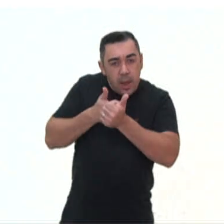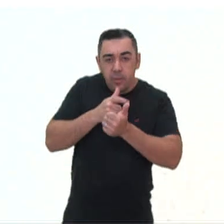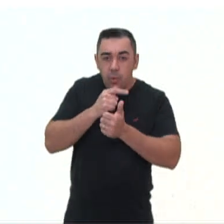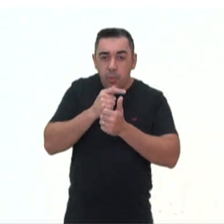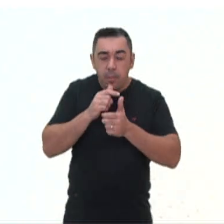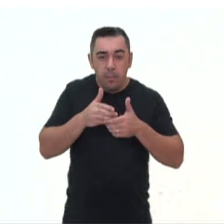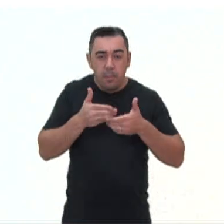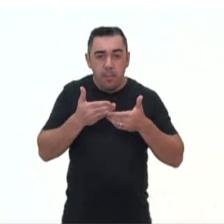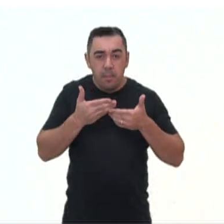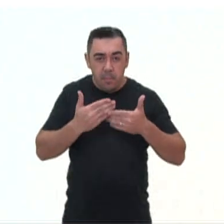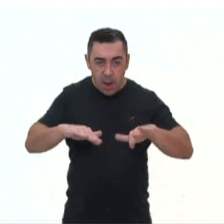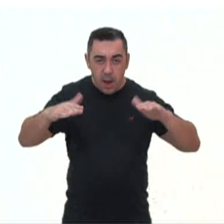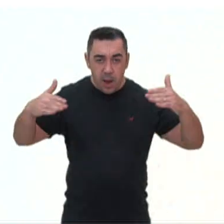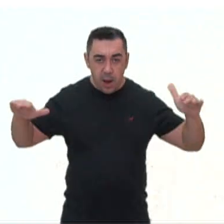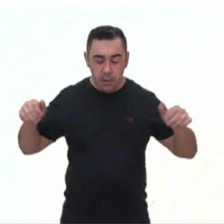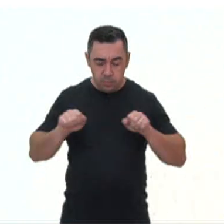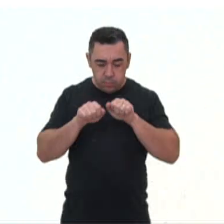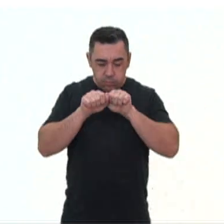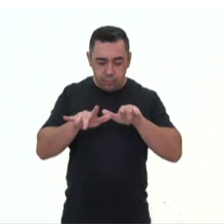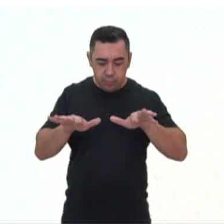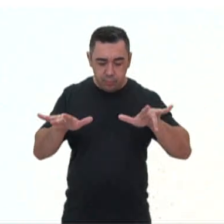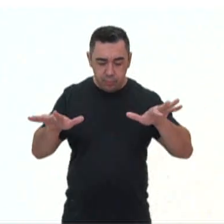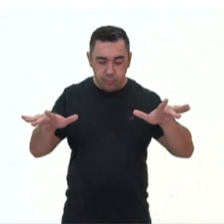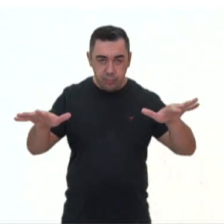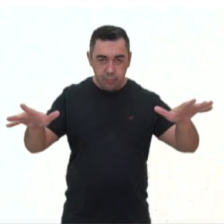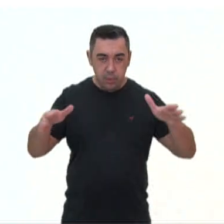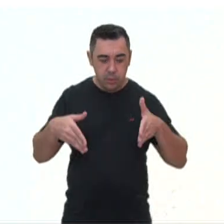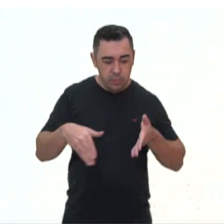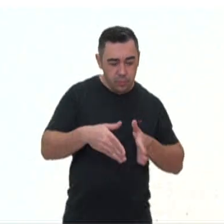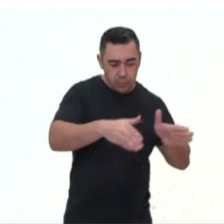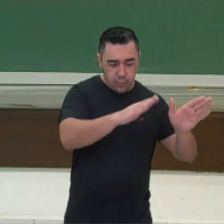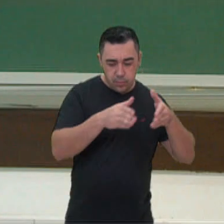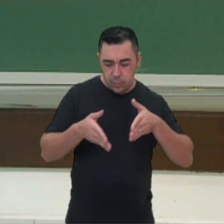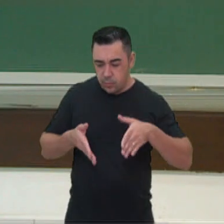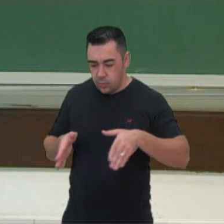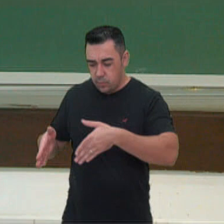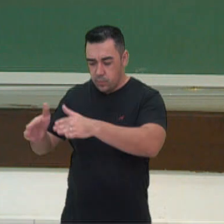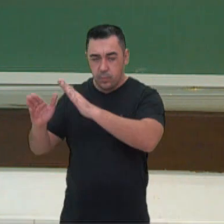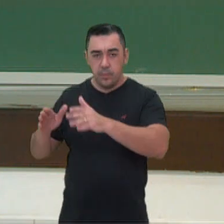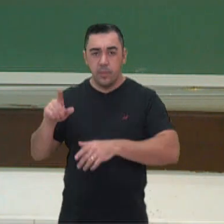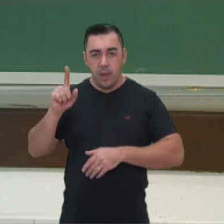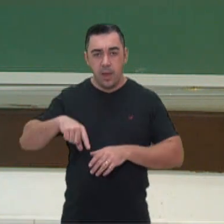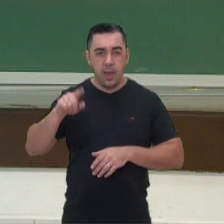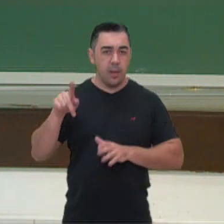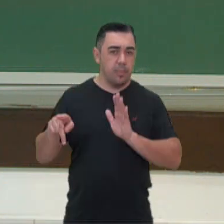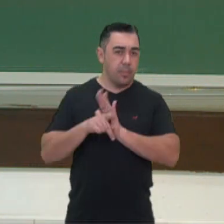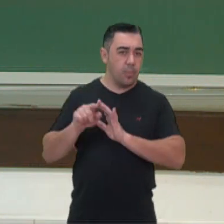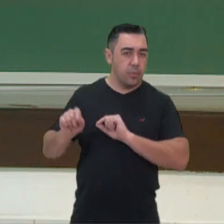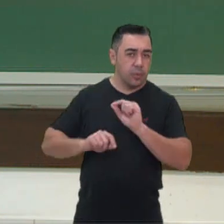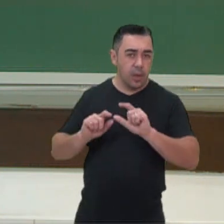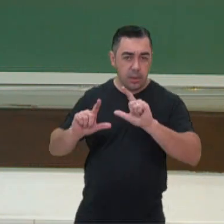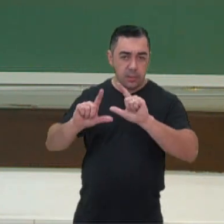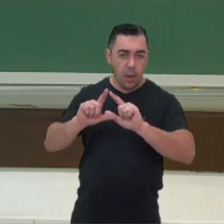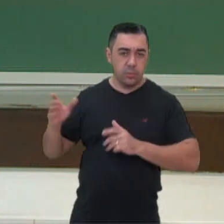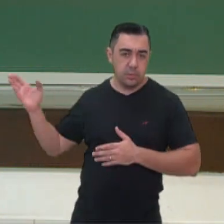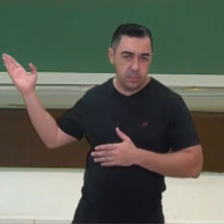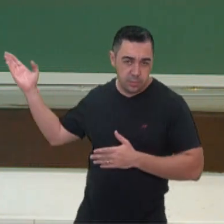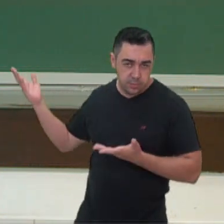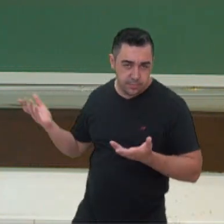em tentáculos, em vários braços, formando aquela figura que na matemática chama-se